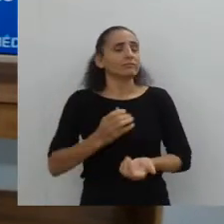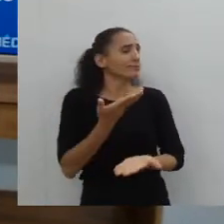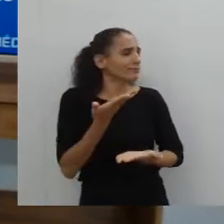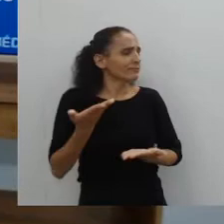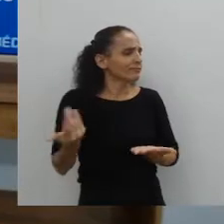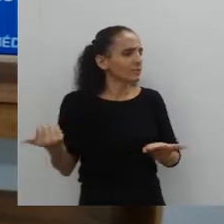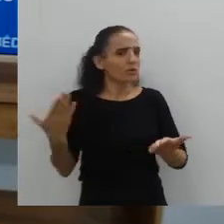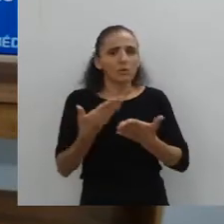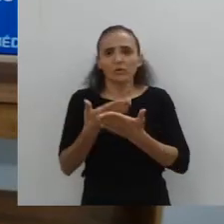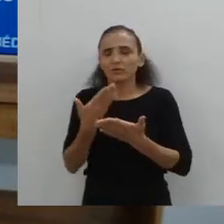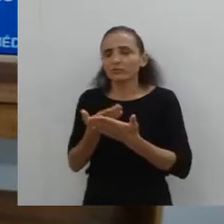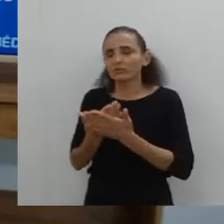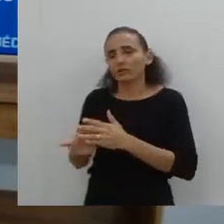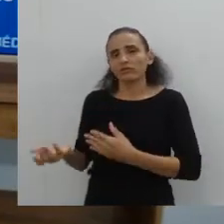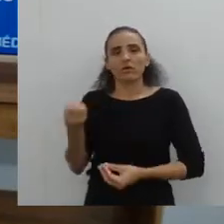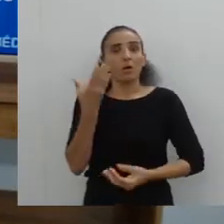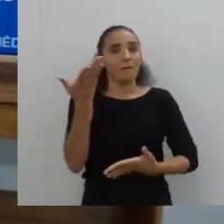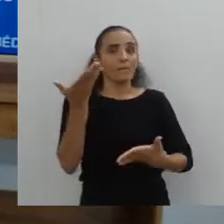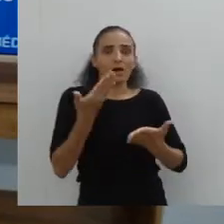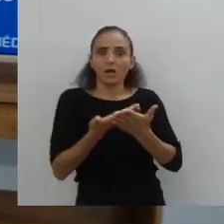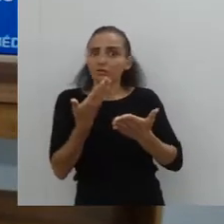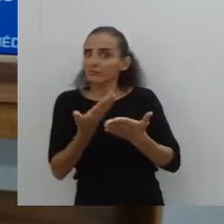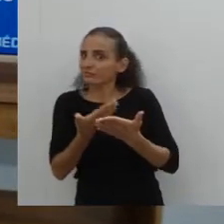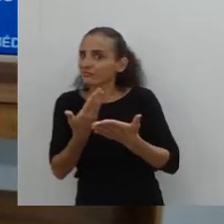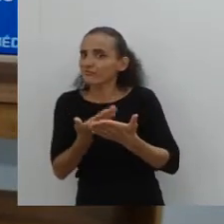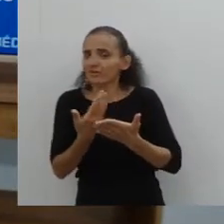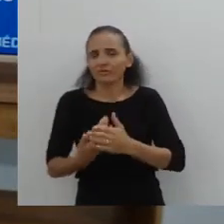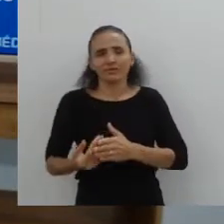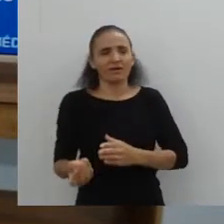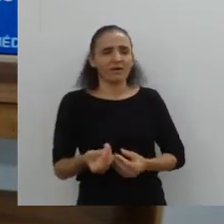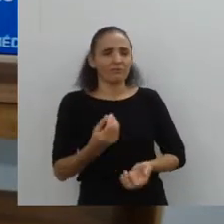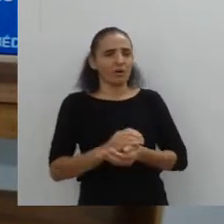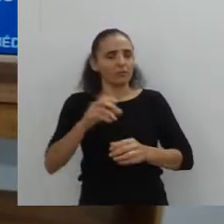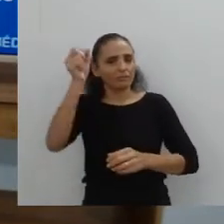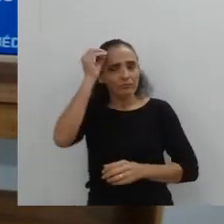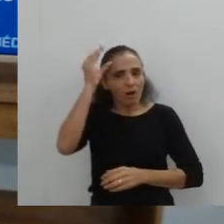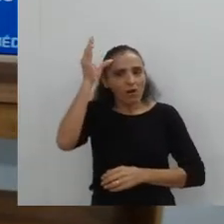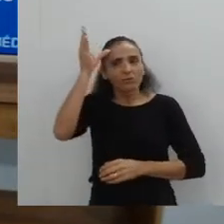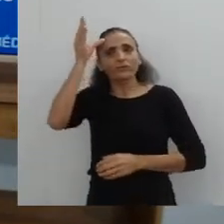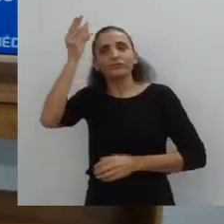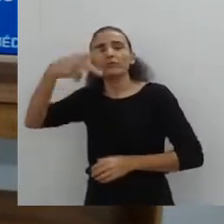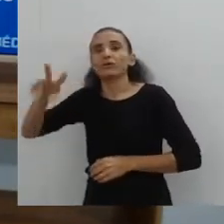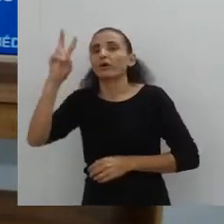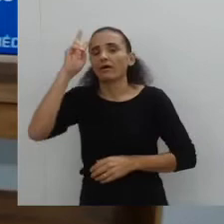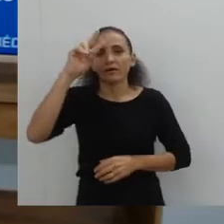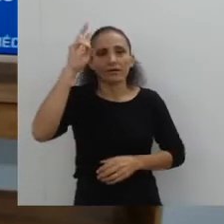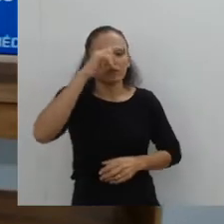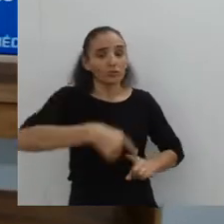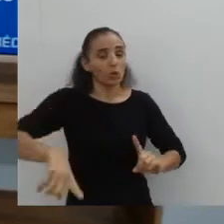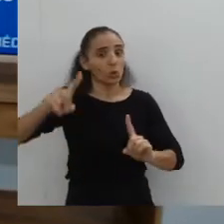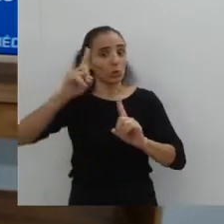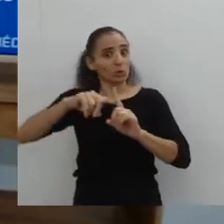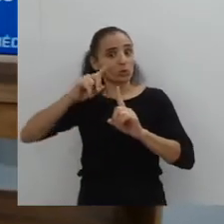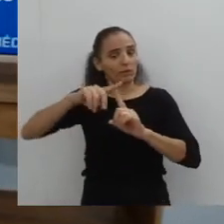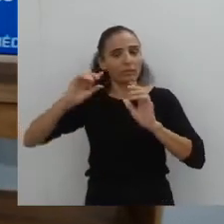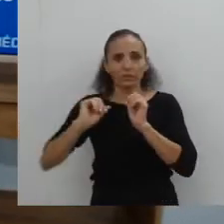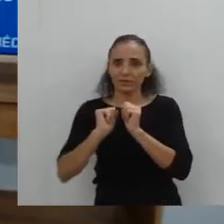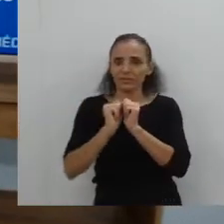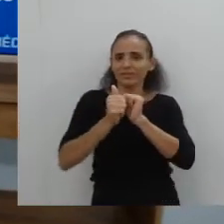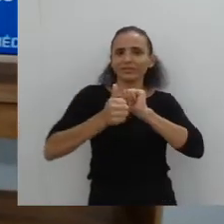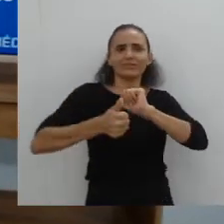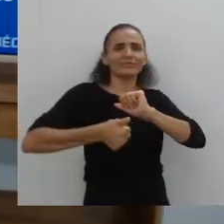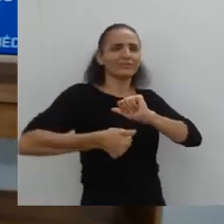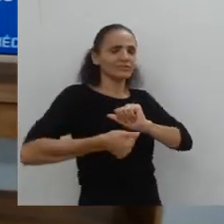basicamente, galera, refletir aí, aprofundar o nosso conhecimento sobre historicidade, tipos de jogos e fazer